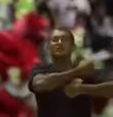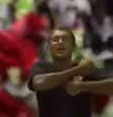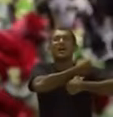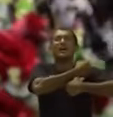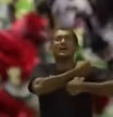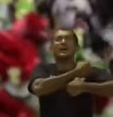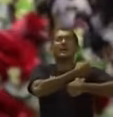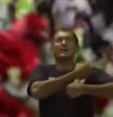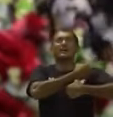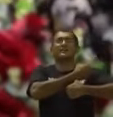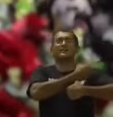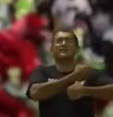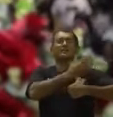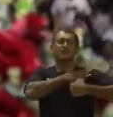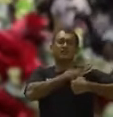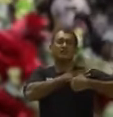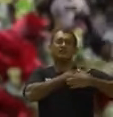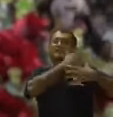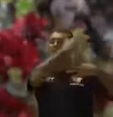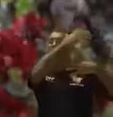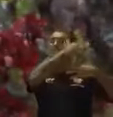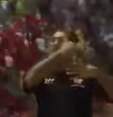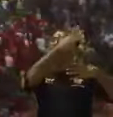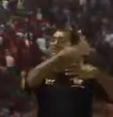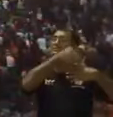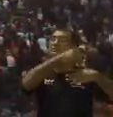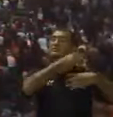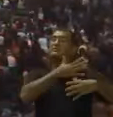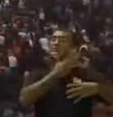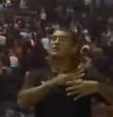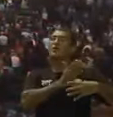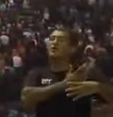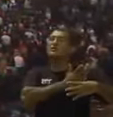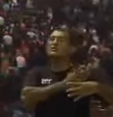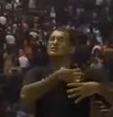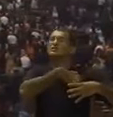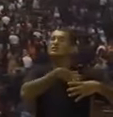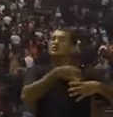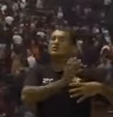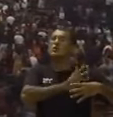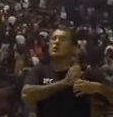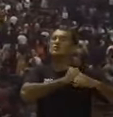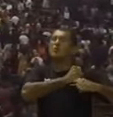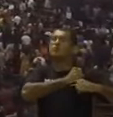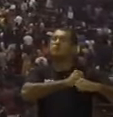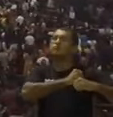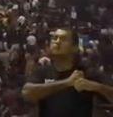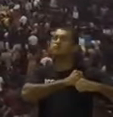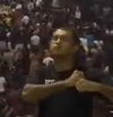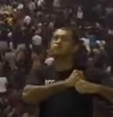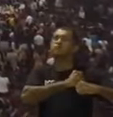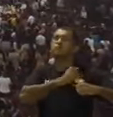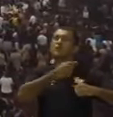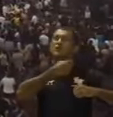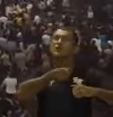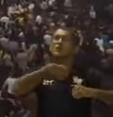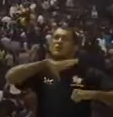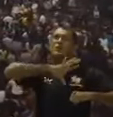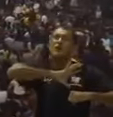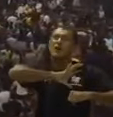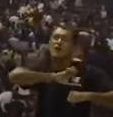e colocar a tua cabeça no meu peito, para você ouvir as batidas do meu coração sinalizando: eu te